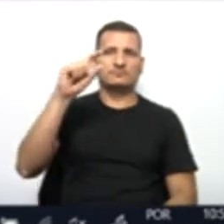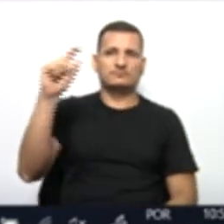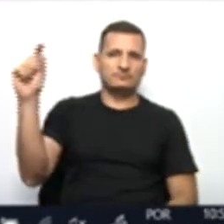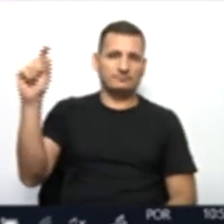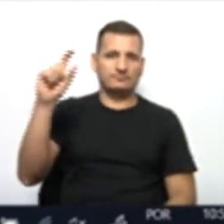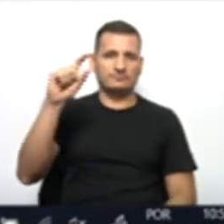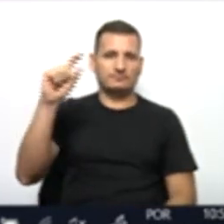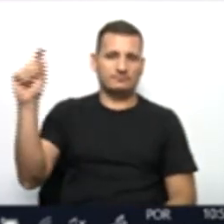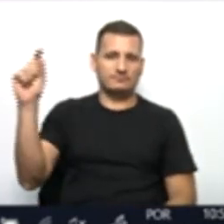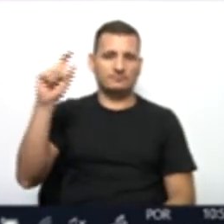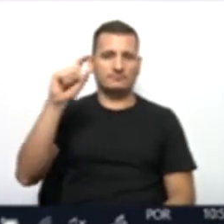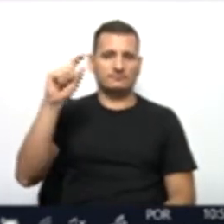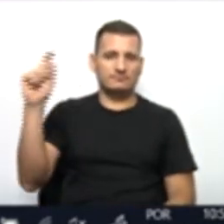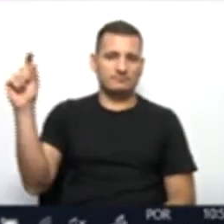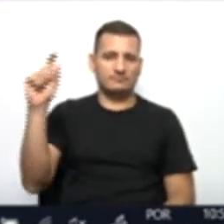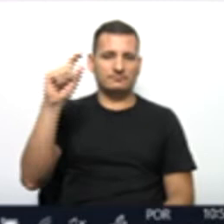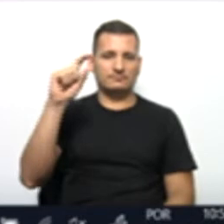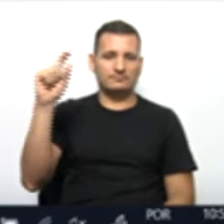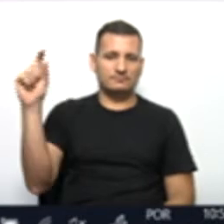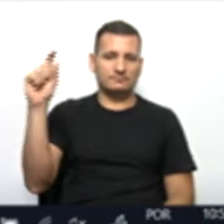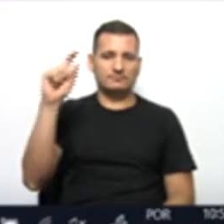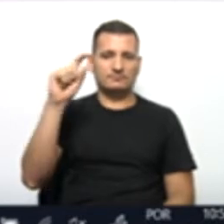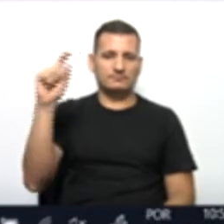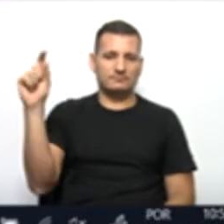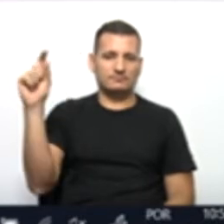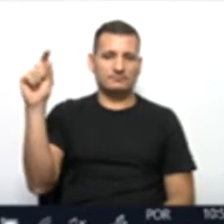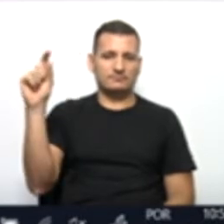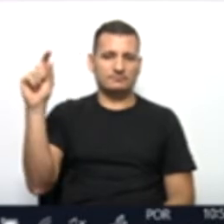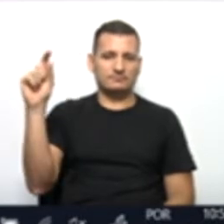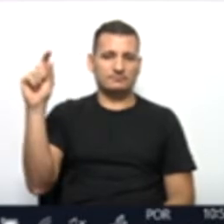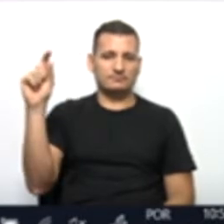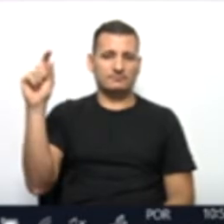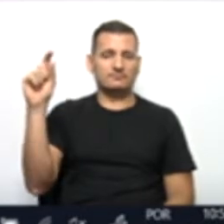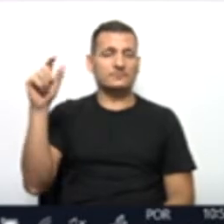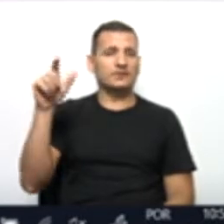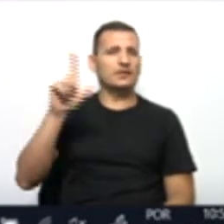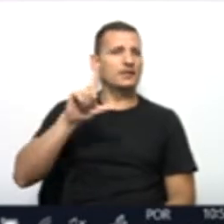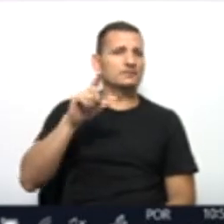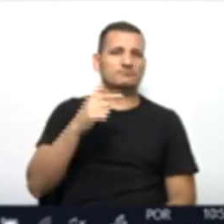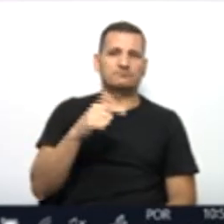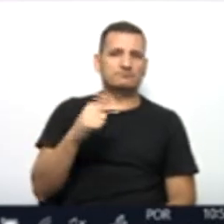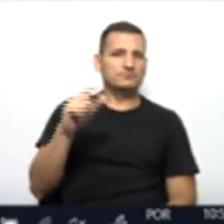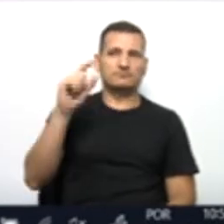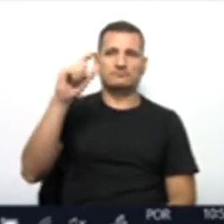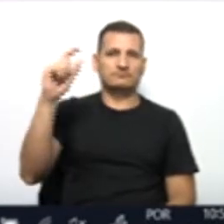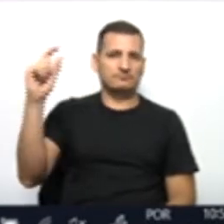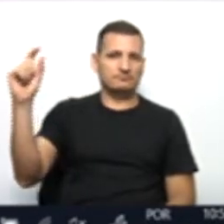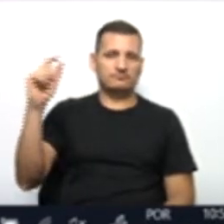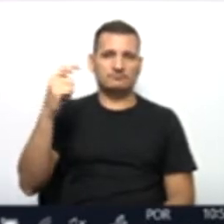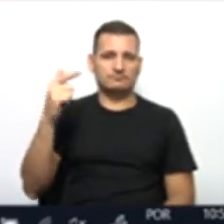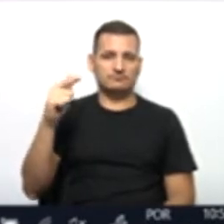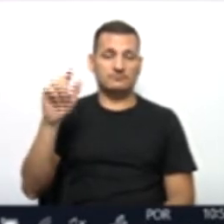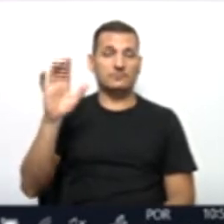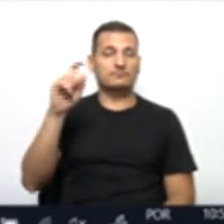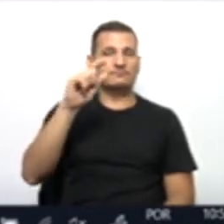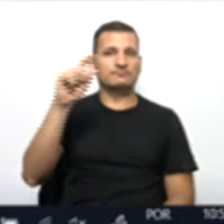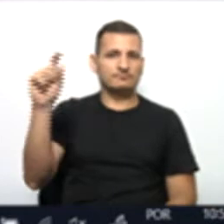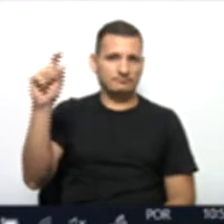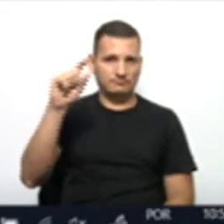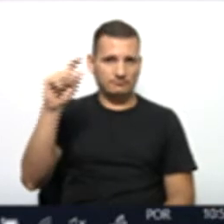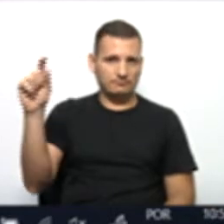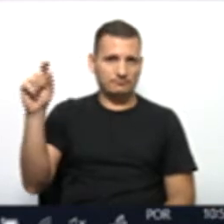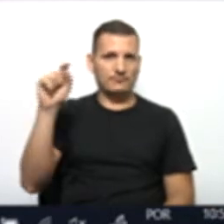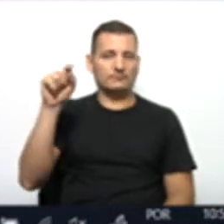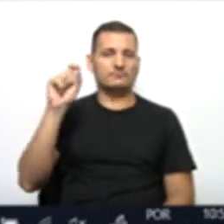da nossa página esses carinhos é que não tinham esses botões ao passado são esses aqui que vão